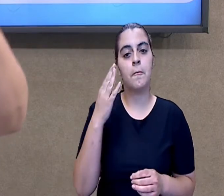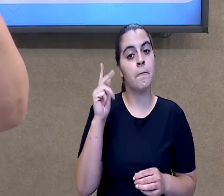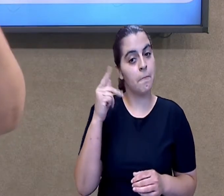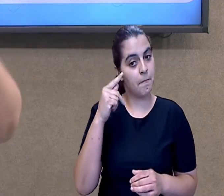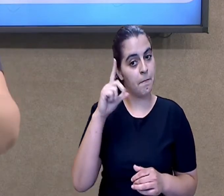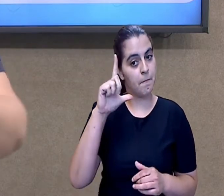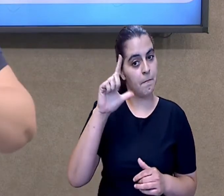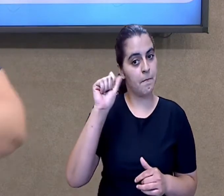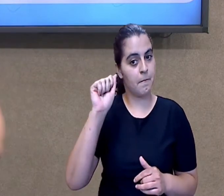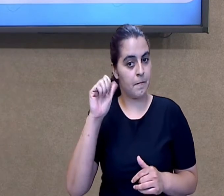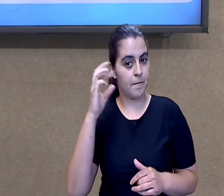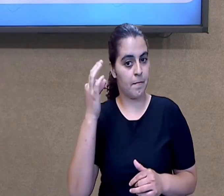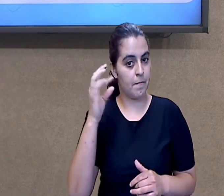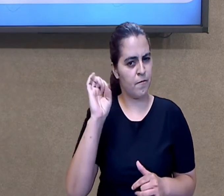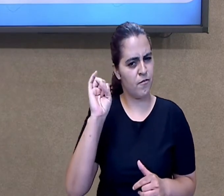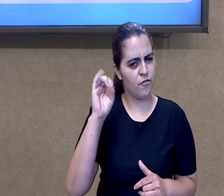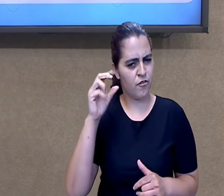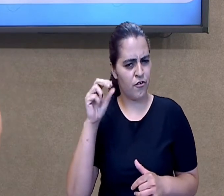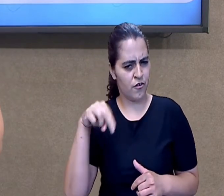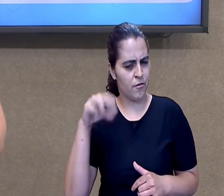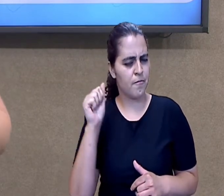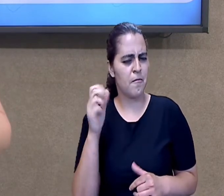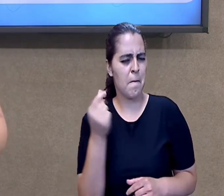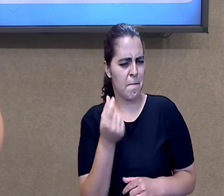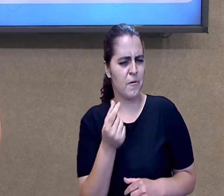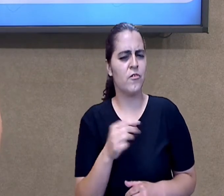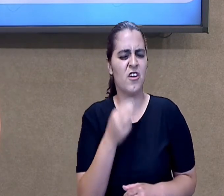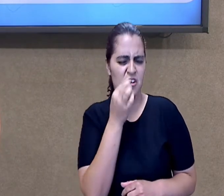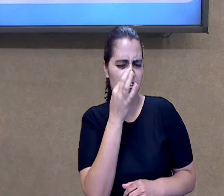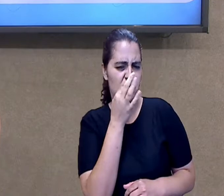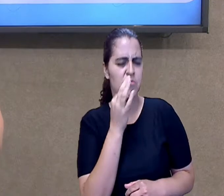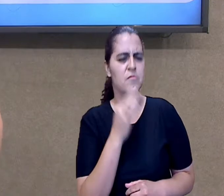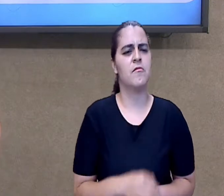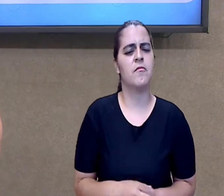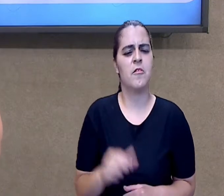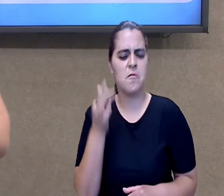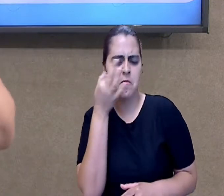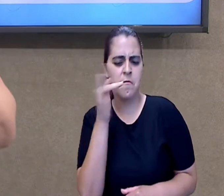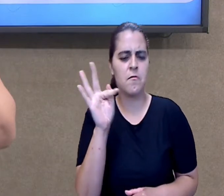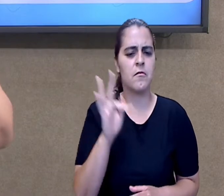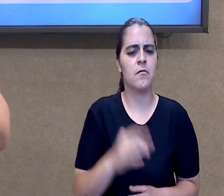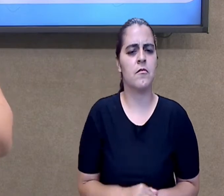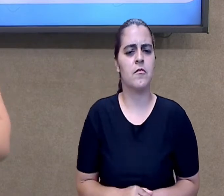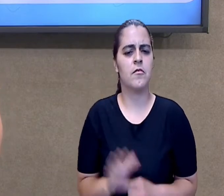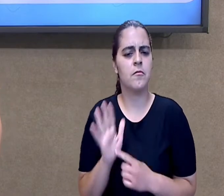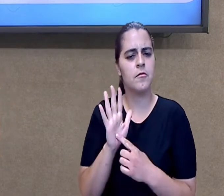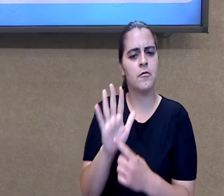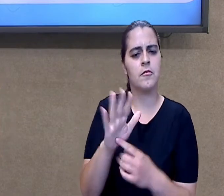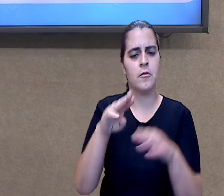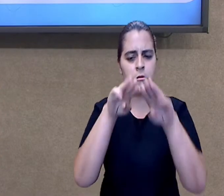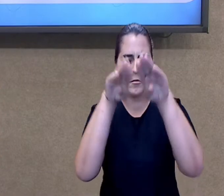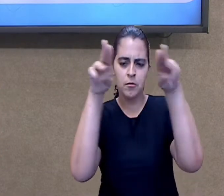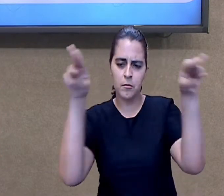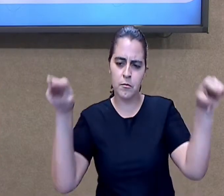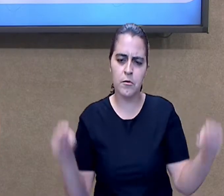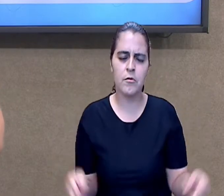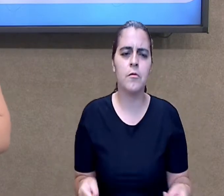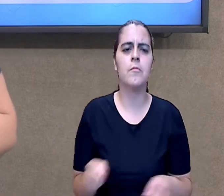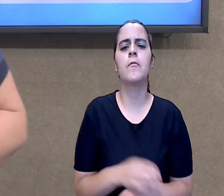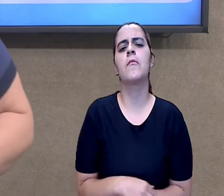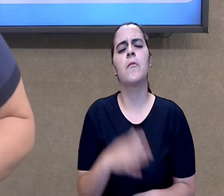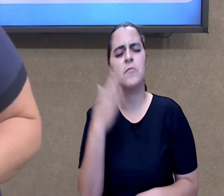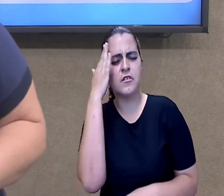era mais caro do que o ouro. E esse metro está lá na França, exposto no museu. Mas agora